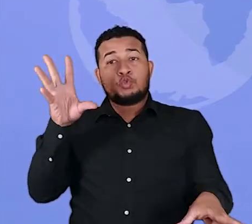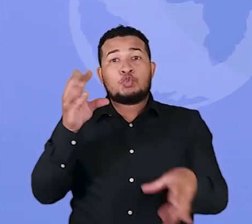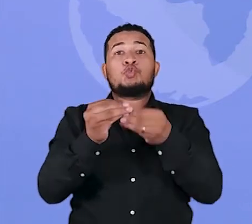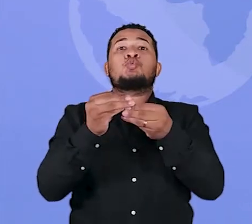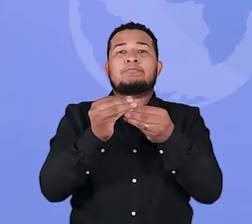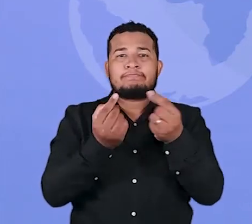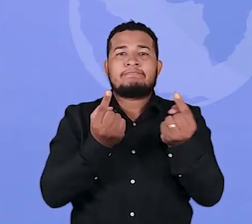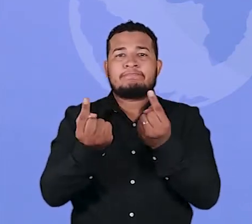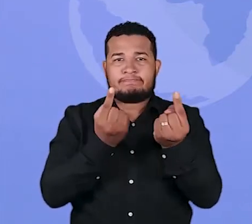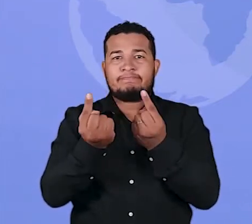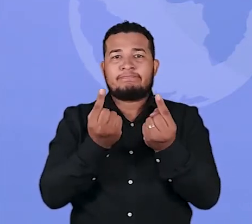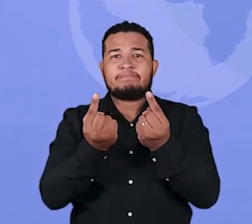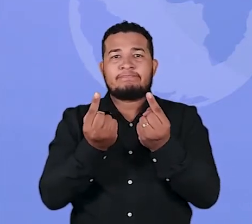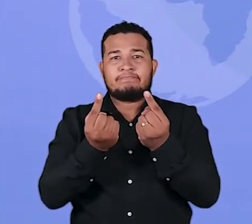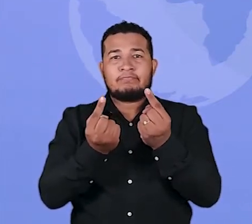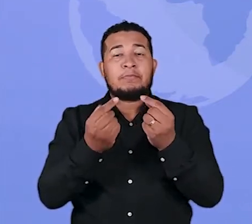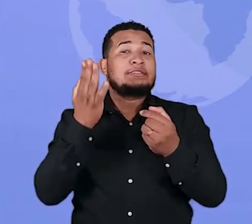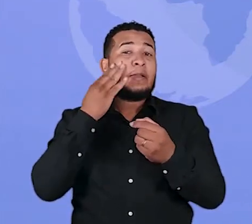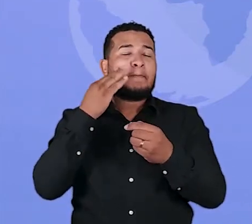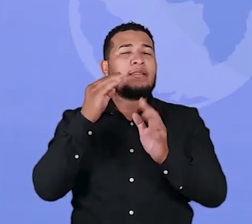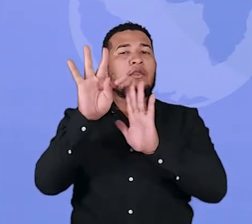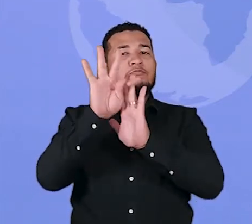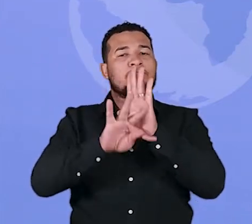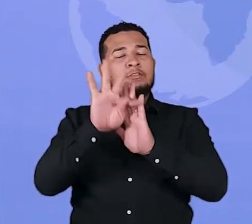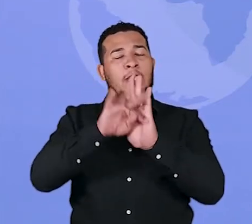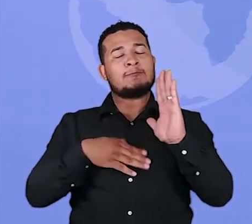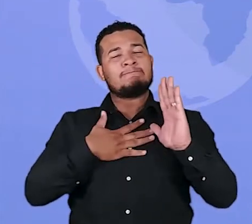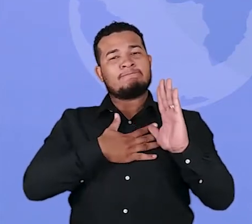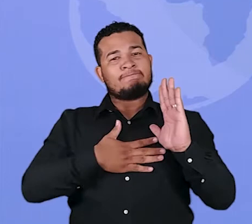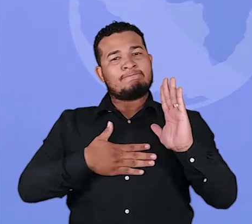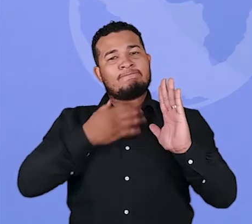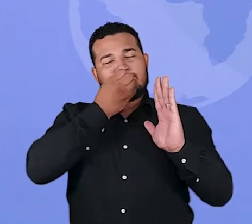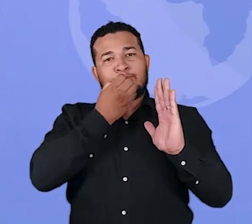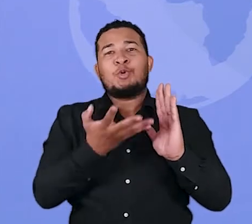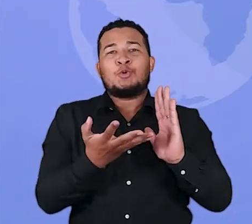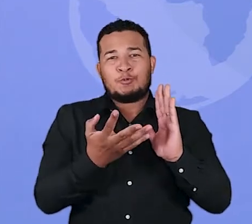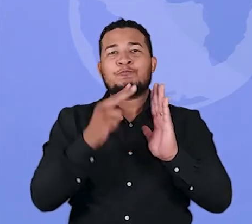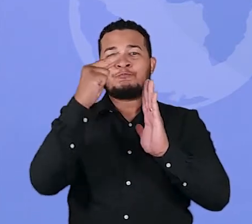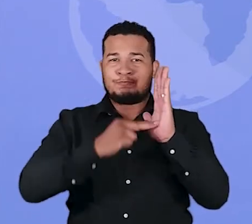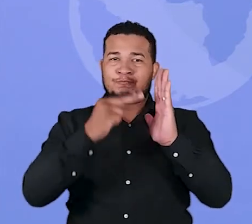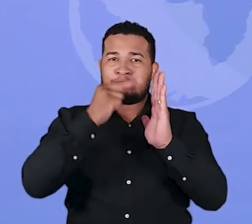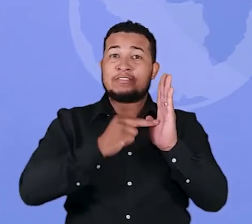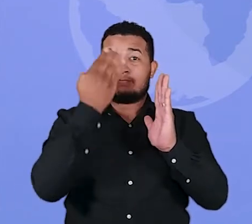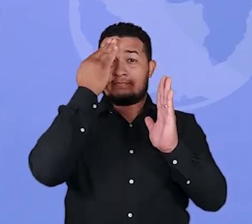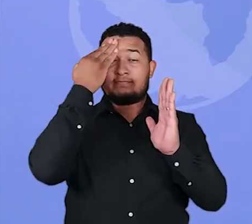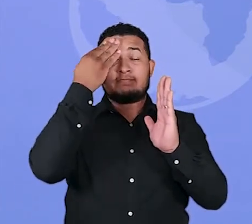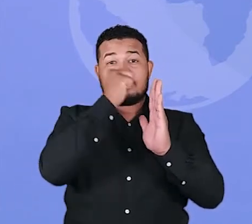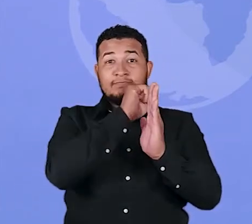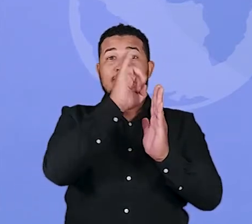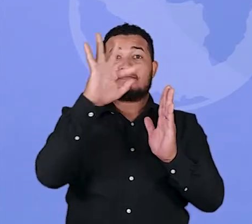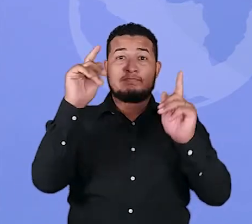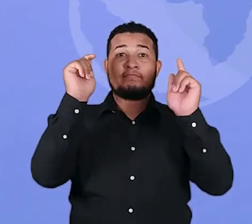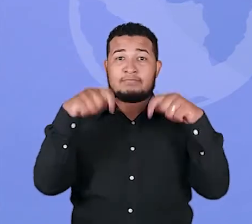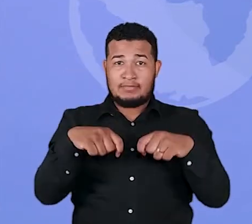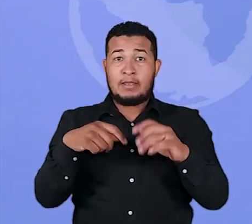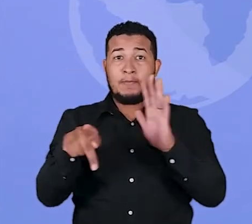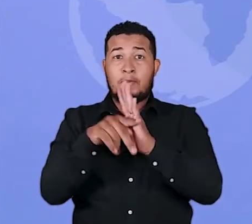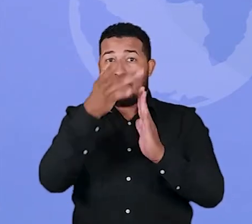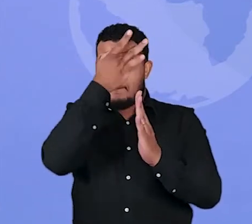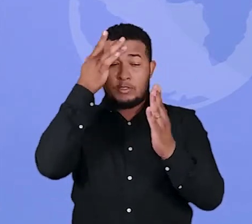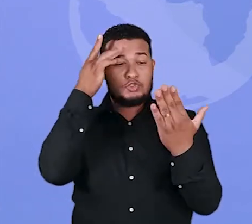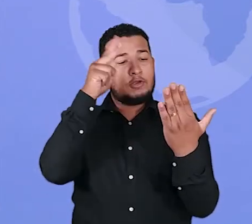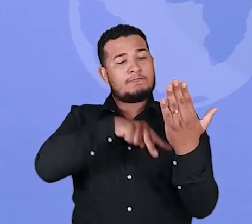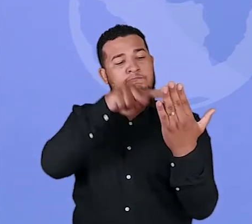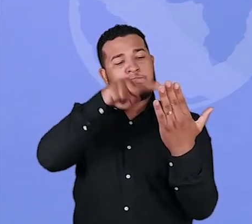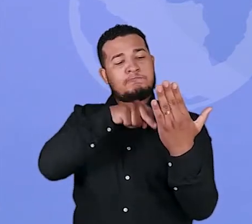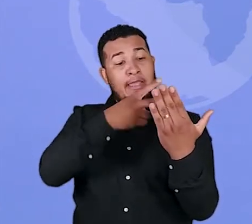texto, juntar esses dois mecanismos para ter um texto agradável e um texto de fácil entendimento para aqueles que